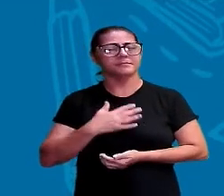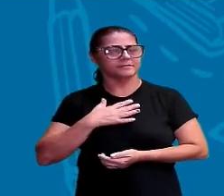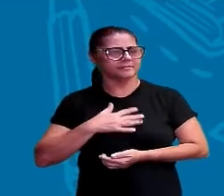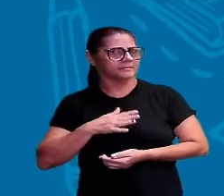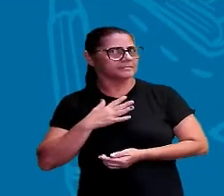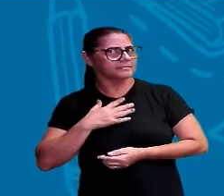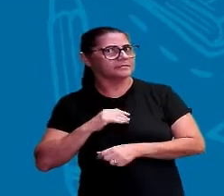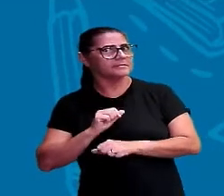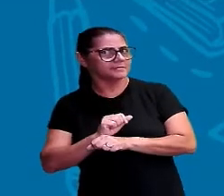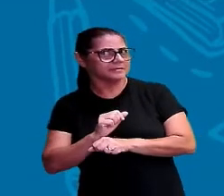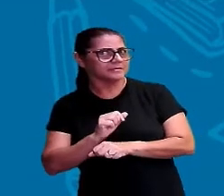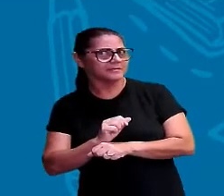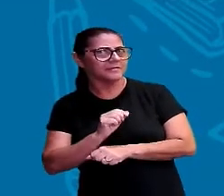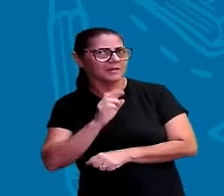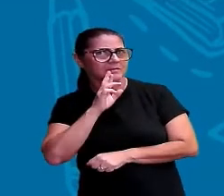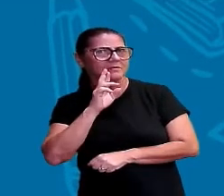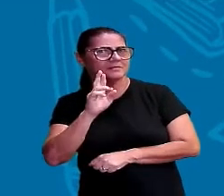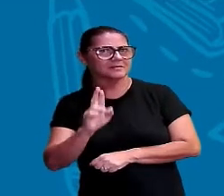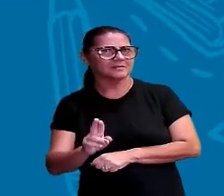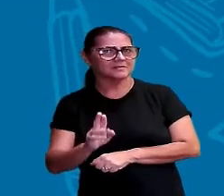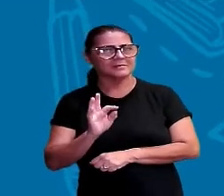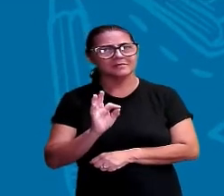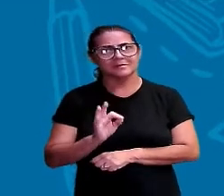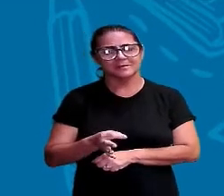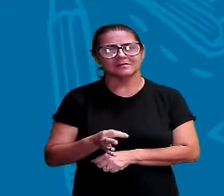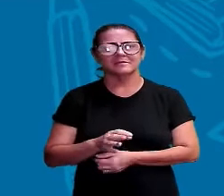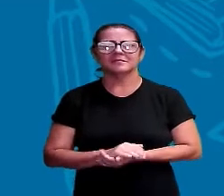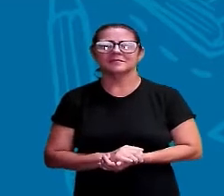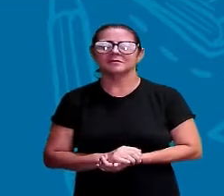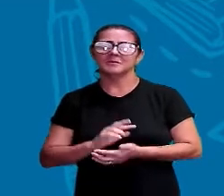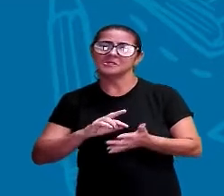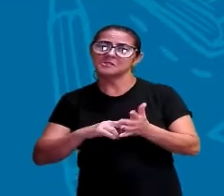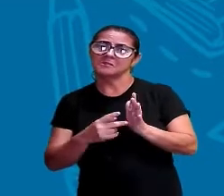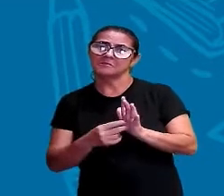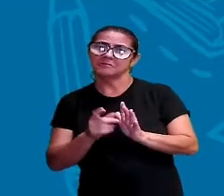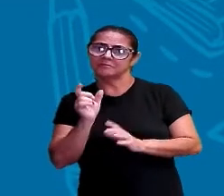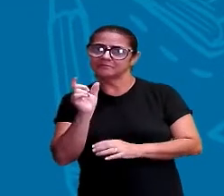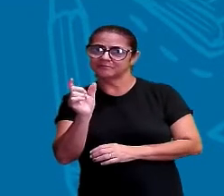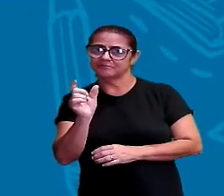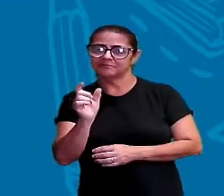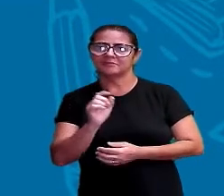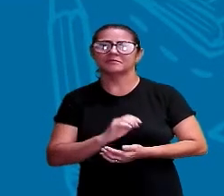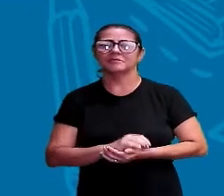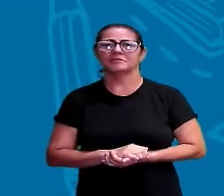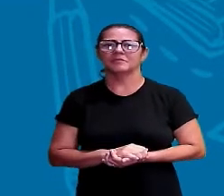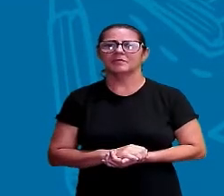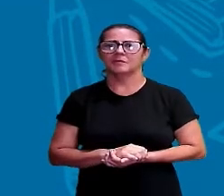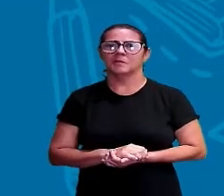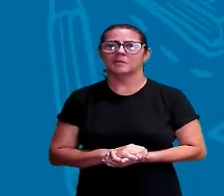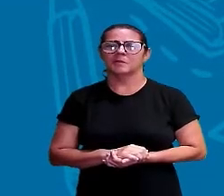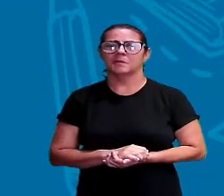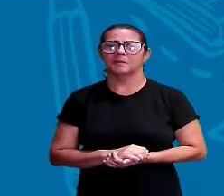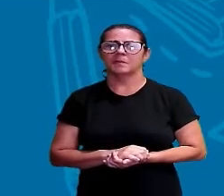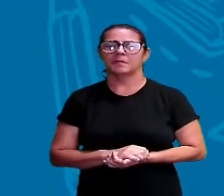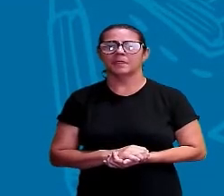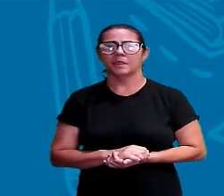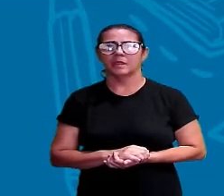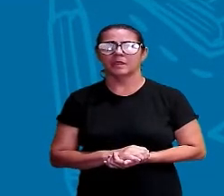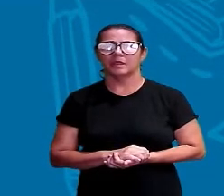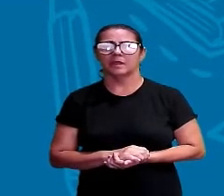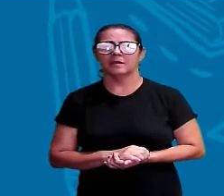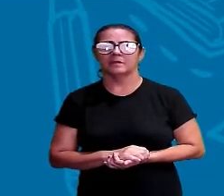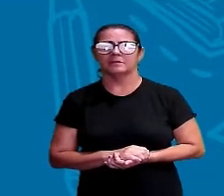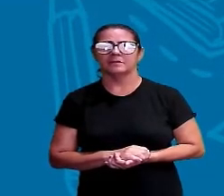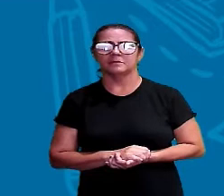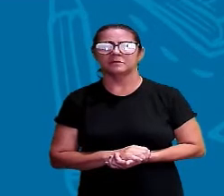quais os significados que a palavra space ela pode nos trazer. Certo, gente? Bom, eu acredito